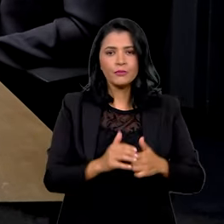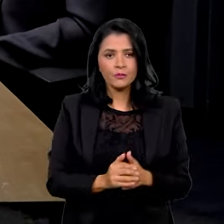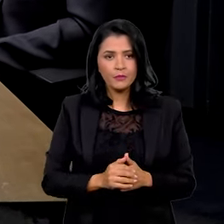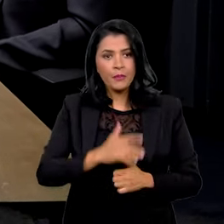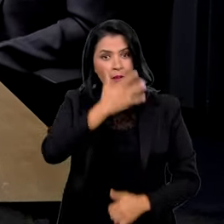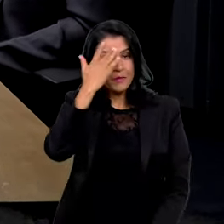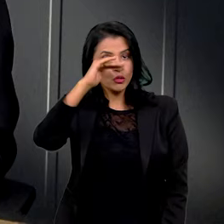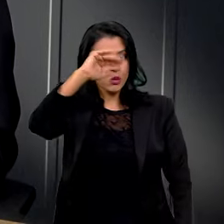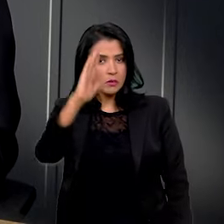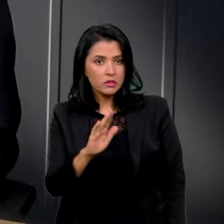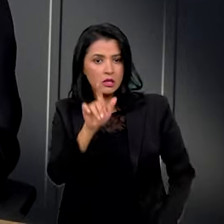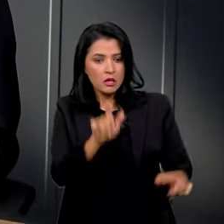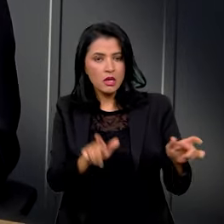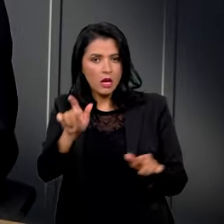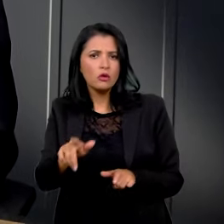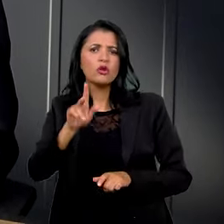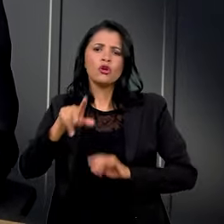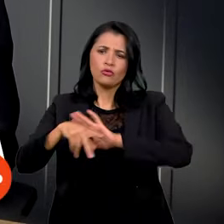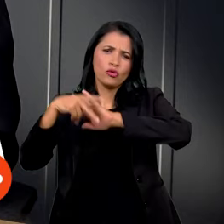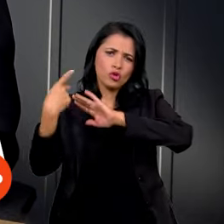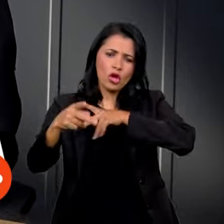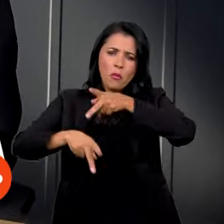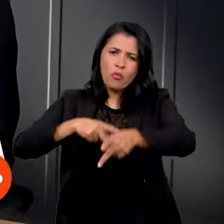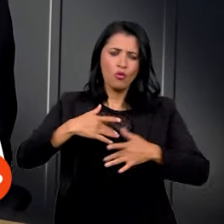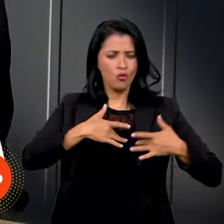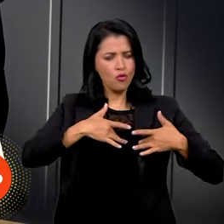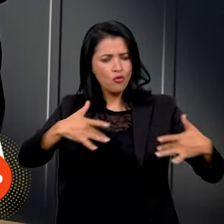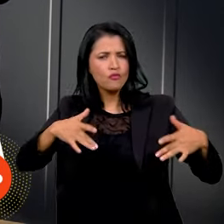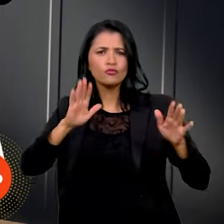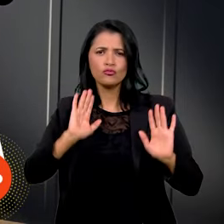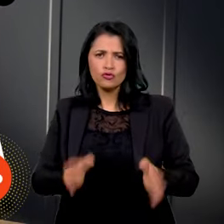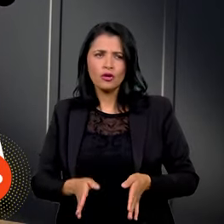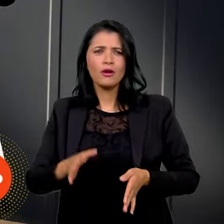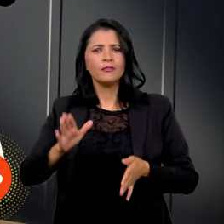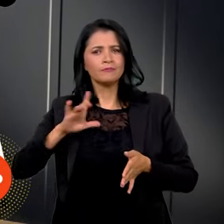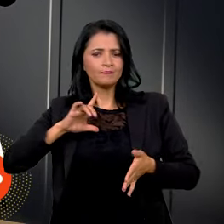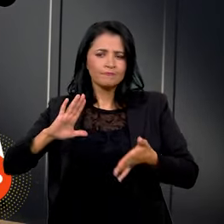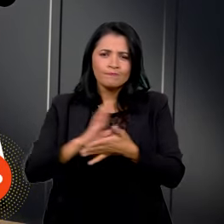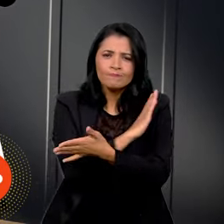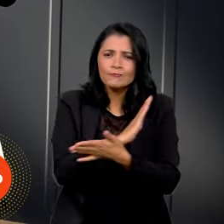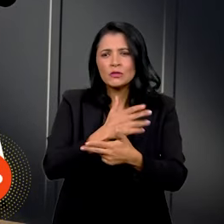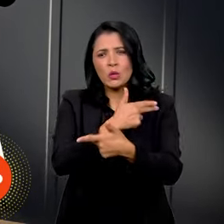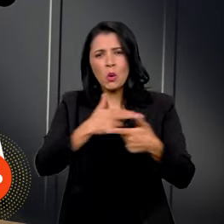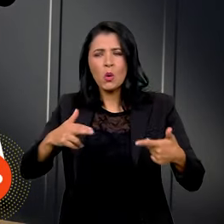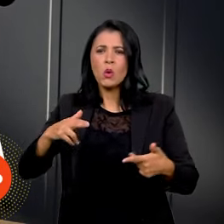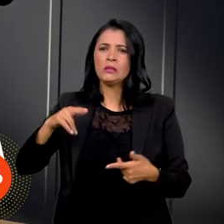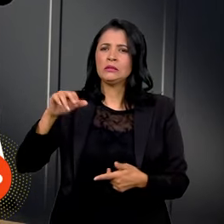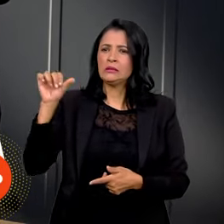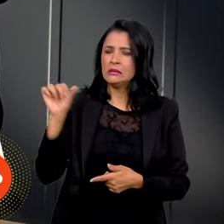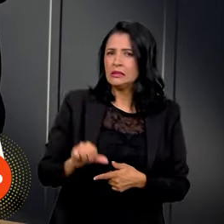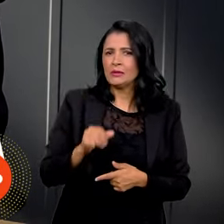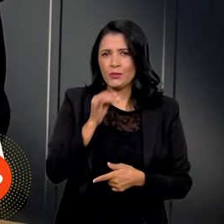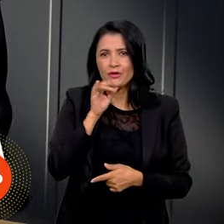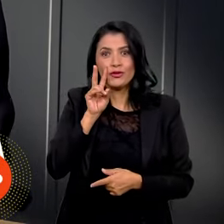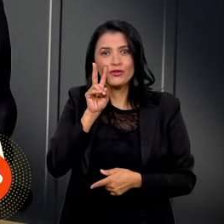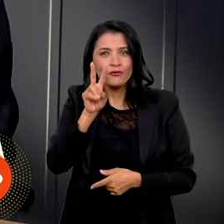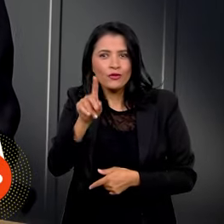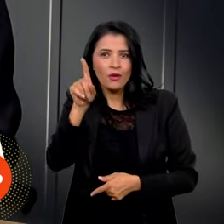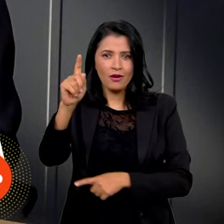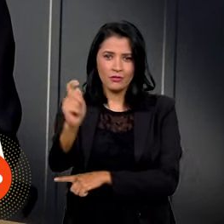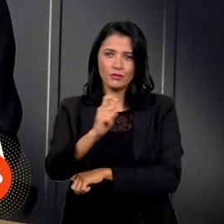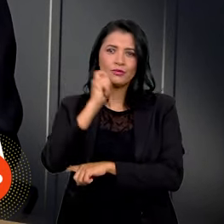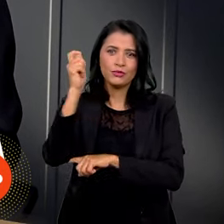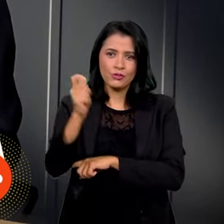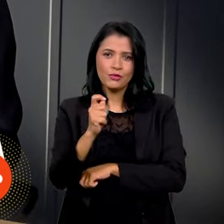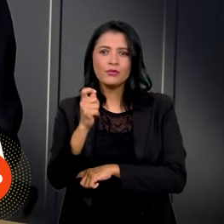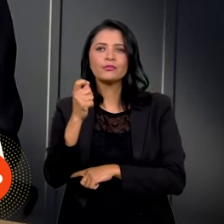o brasileiro por si só né ele já é um povo muito solidário então quando a gente tem algumas algumas situações de calamidade como que a gente vivenciou no Rio Grande do